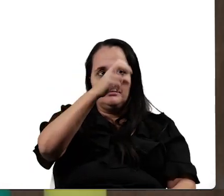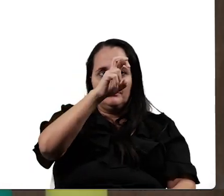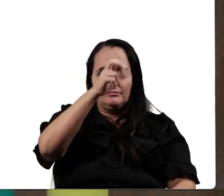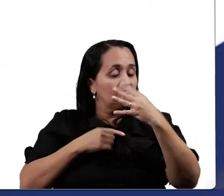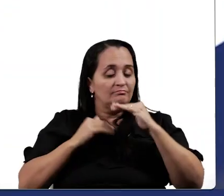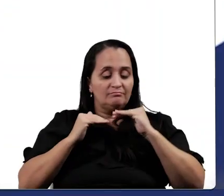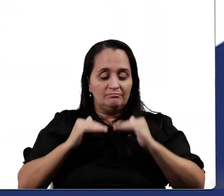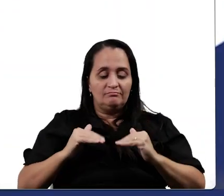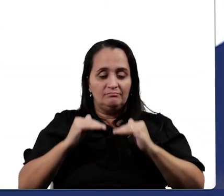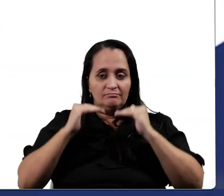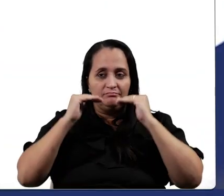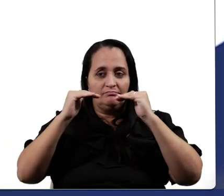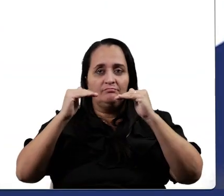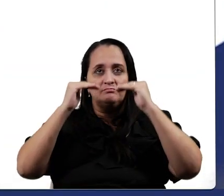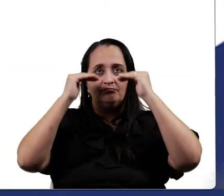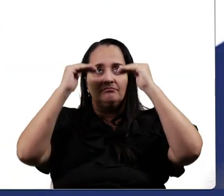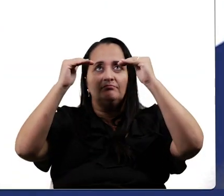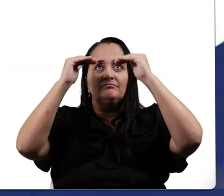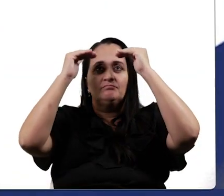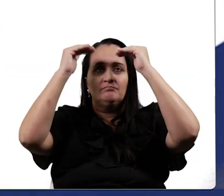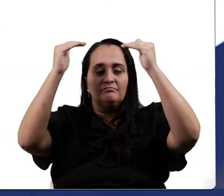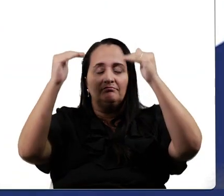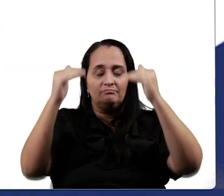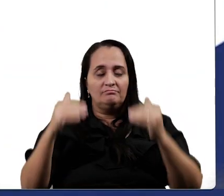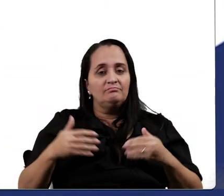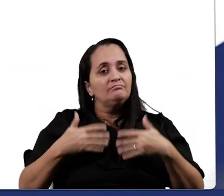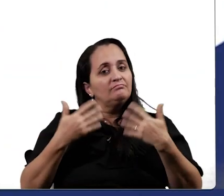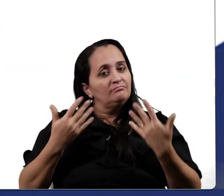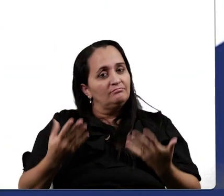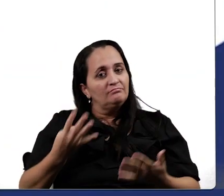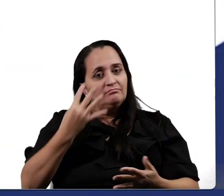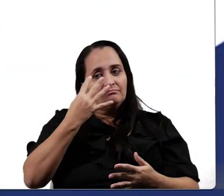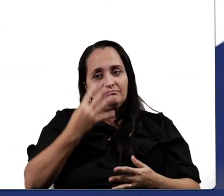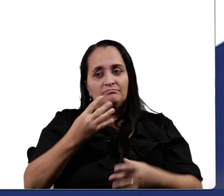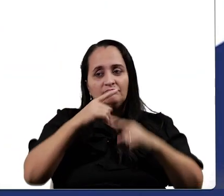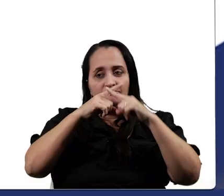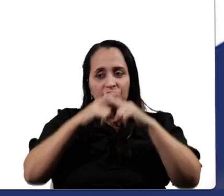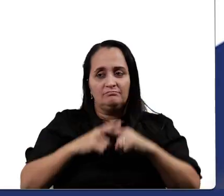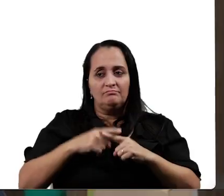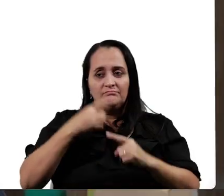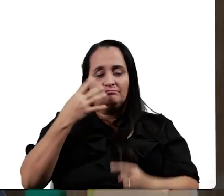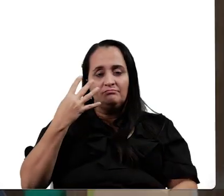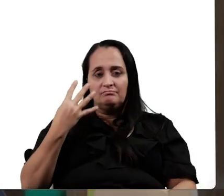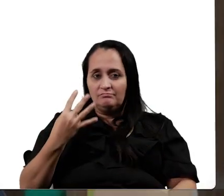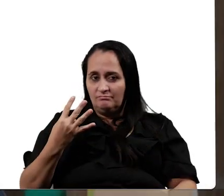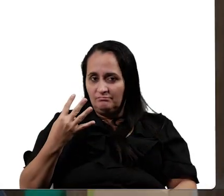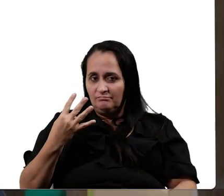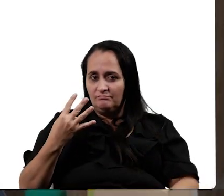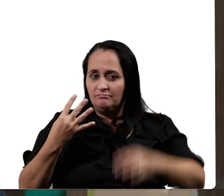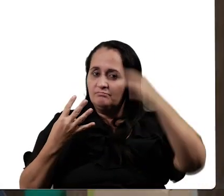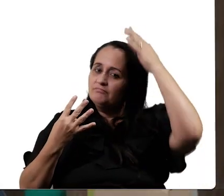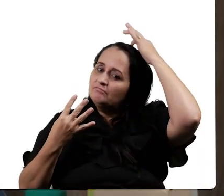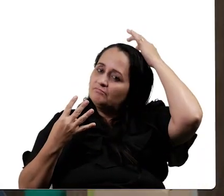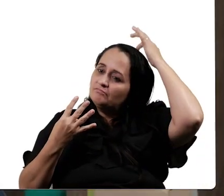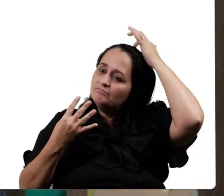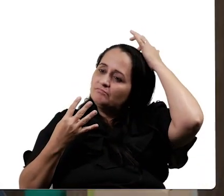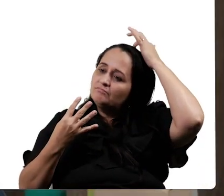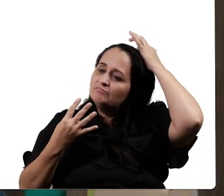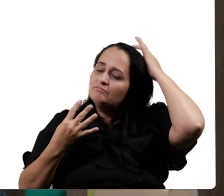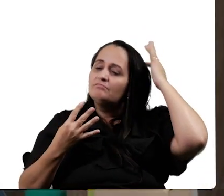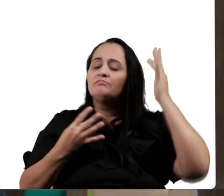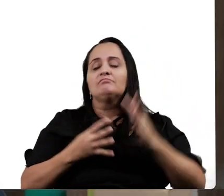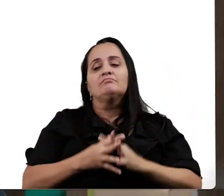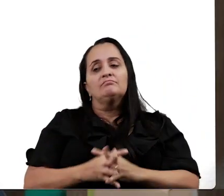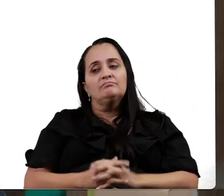16 viu 4 x 4 você pode representar 4 + 4 +